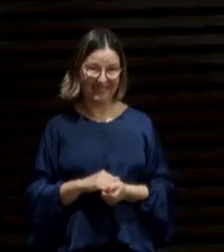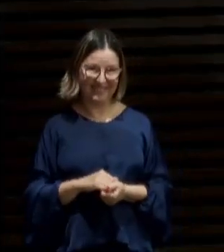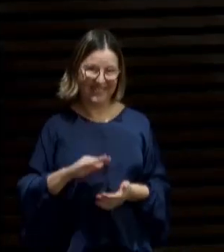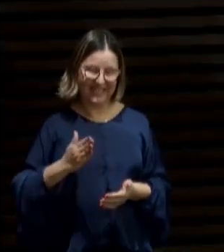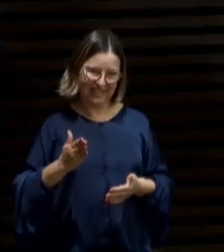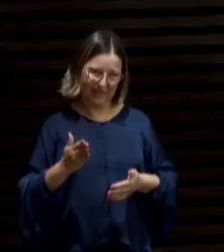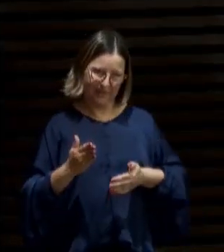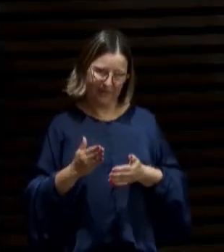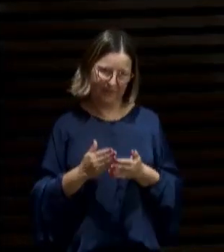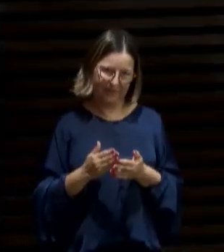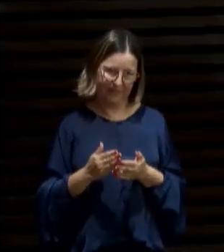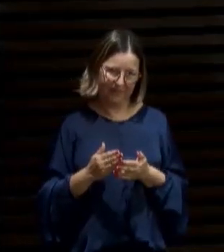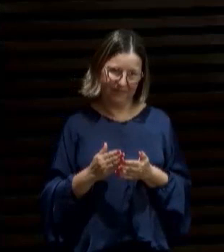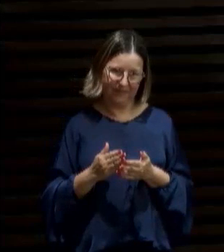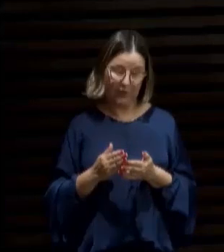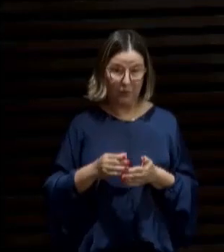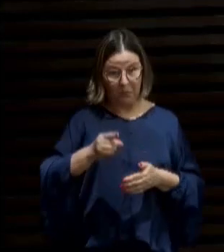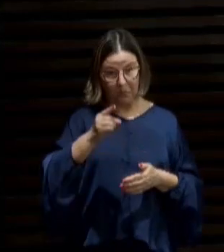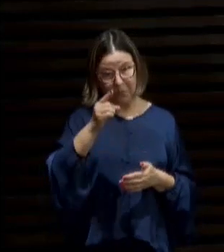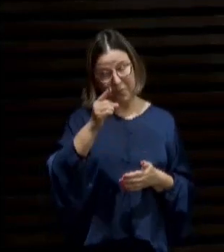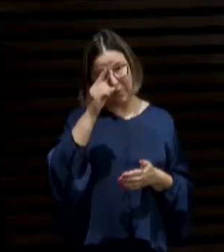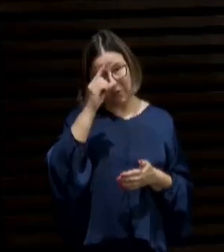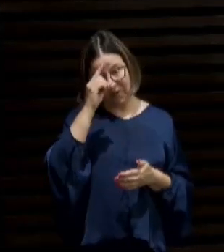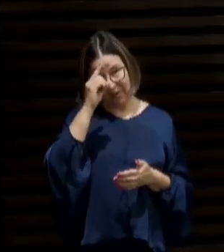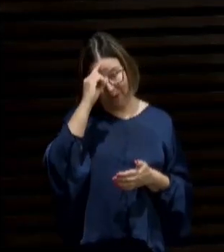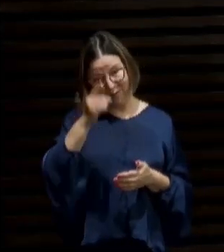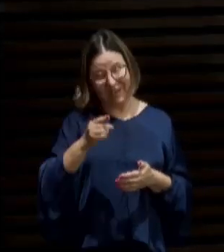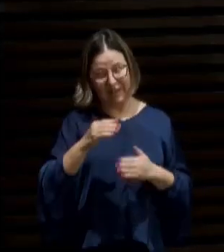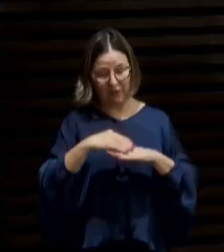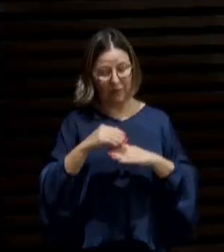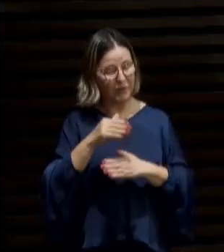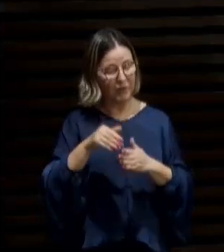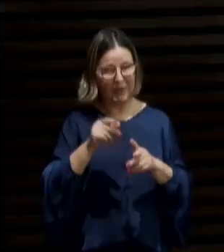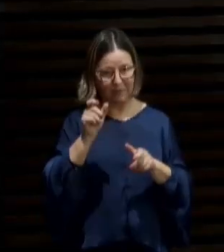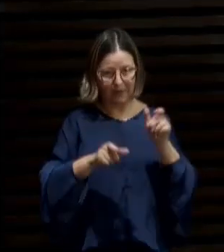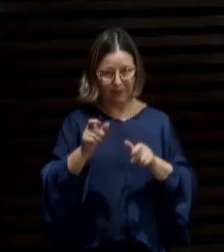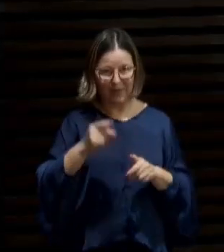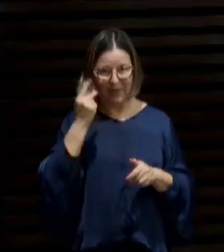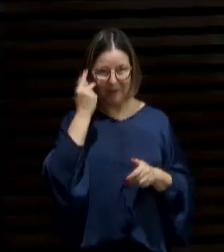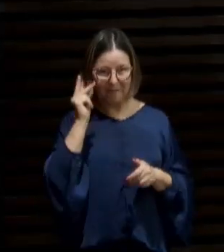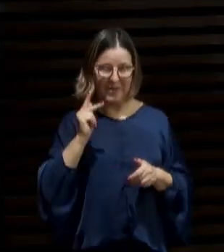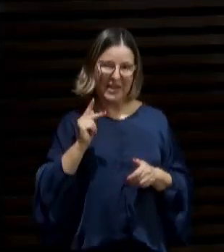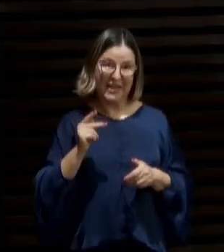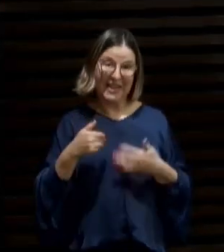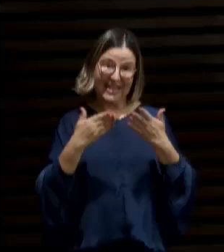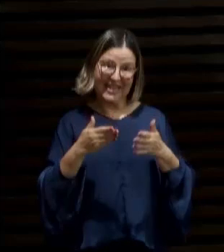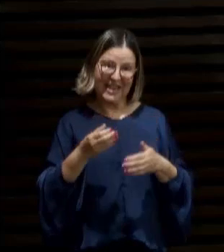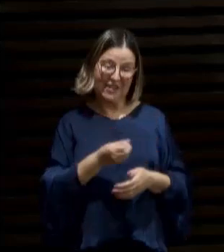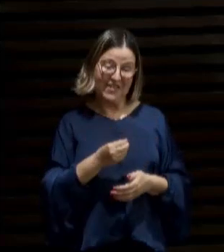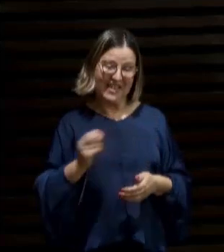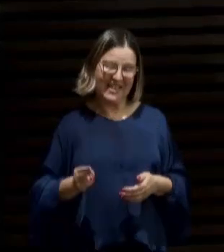como lhe conferiste autoridade sobre toda a carne, a fim de que ele conceda a vida eterna